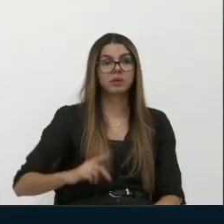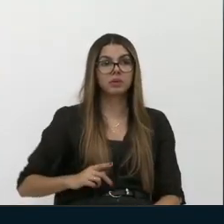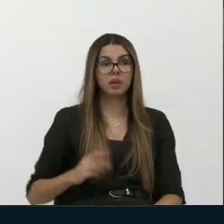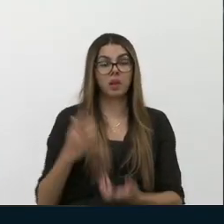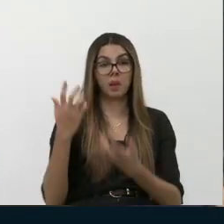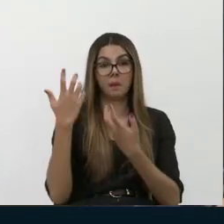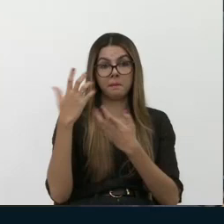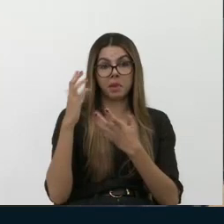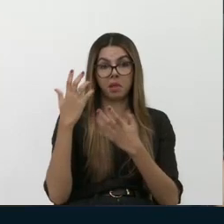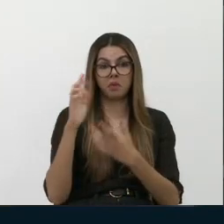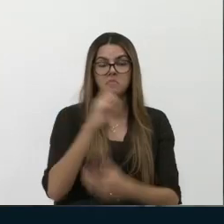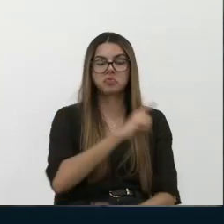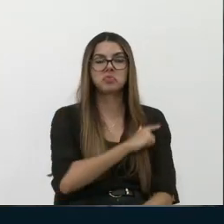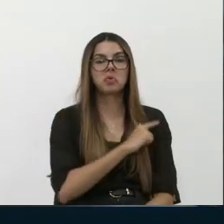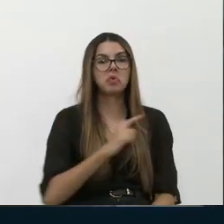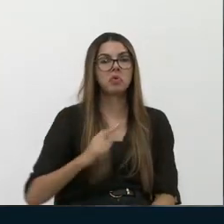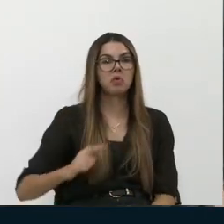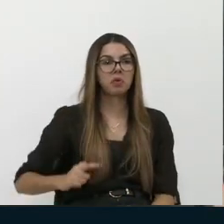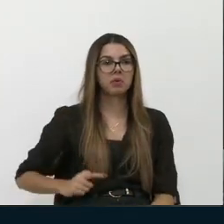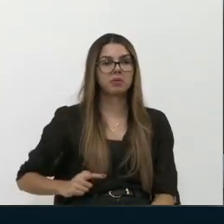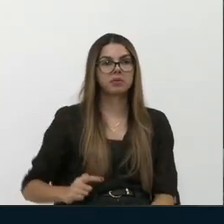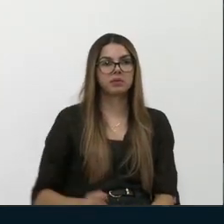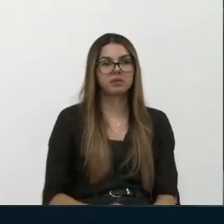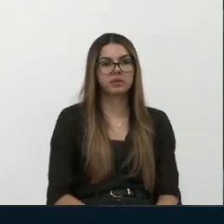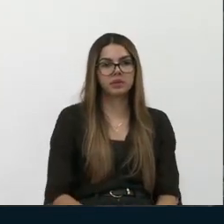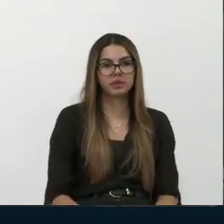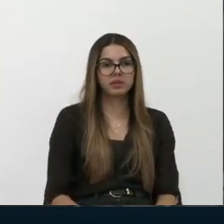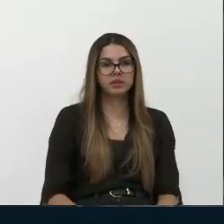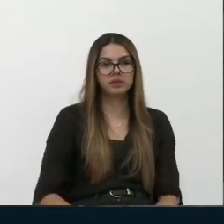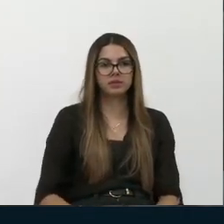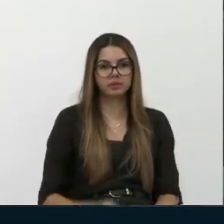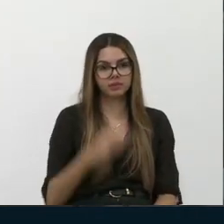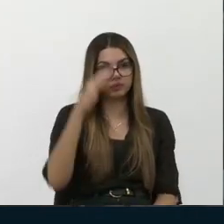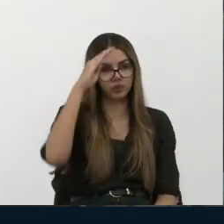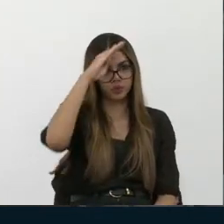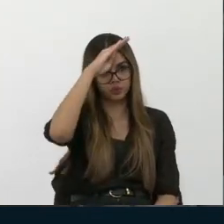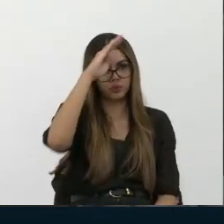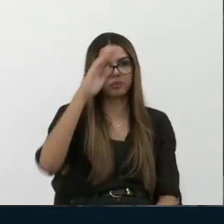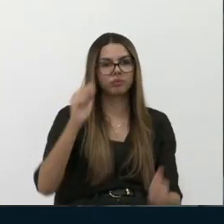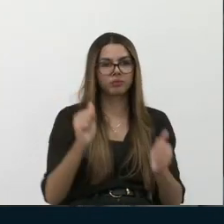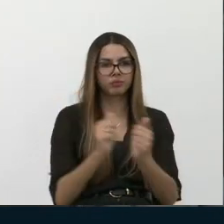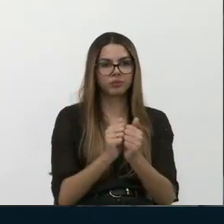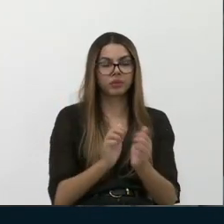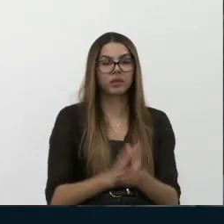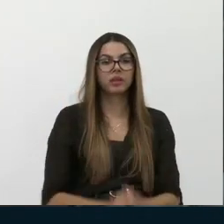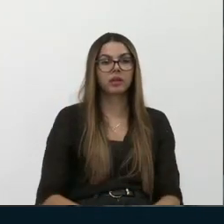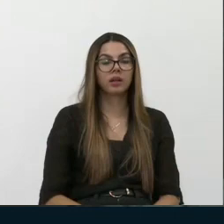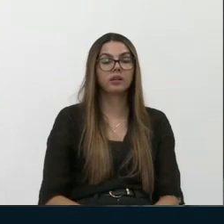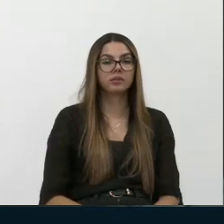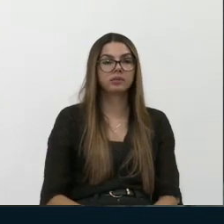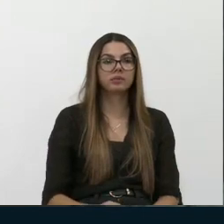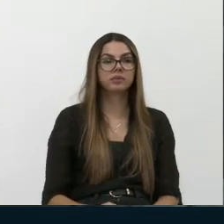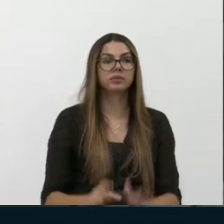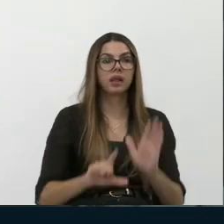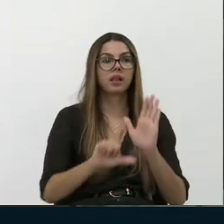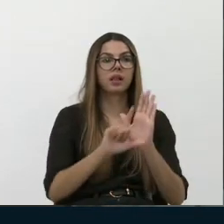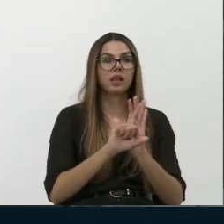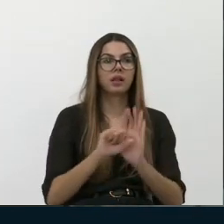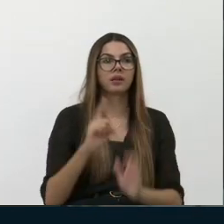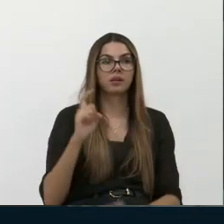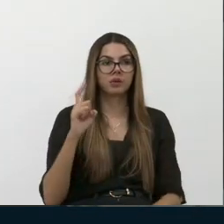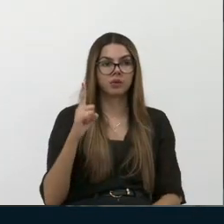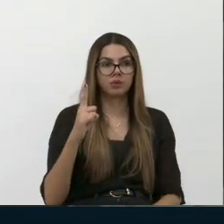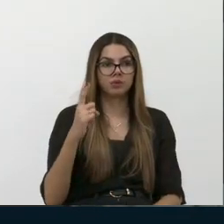parabéns ao governador por todo o empenho junto ao presidente Bolsonaro. Pelo artigo 151,